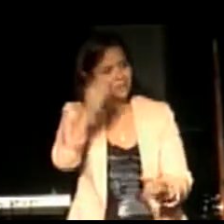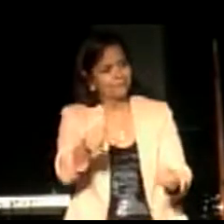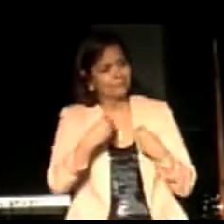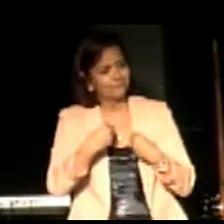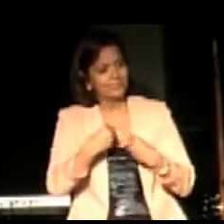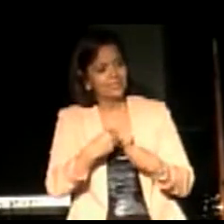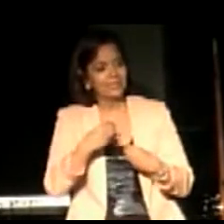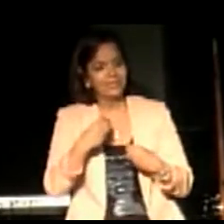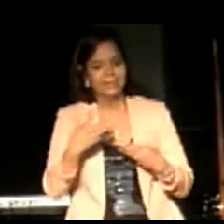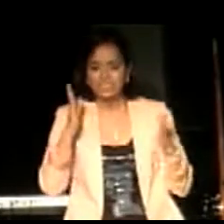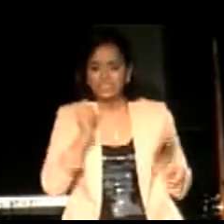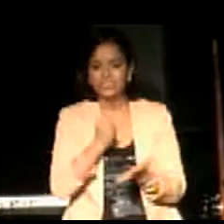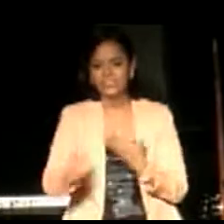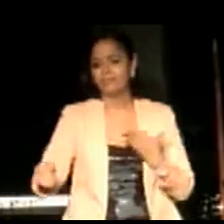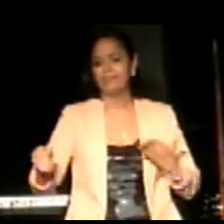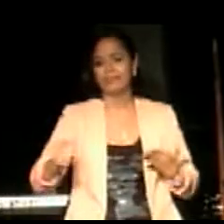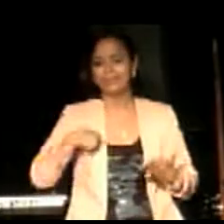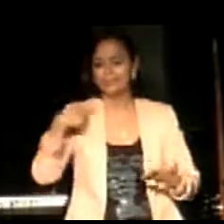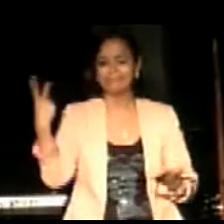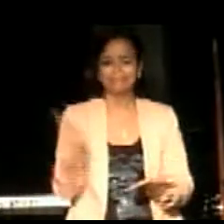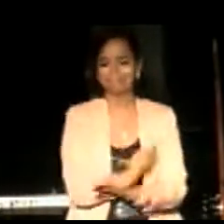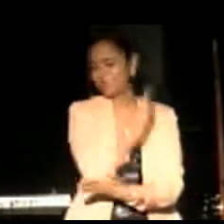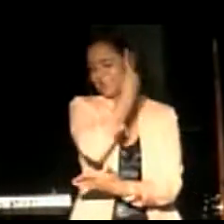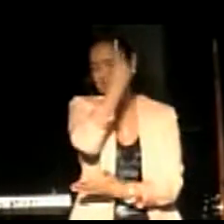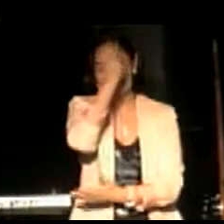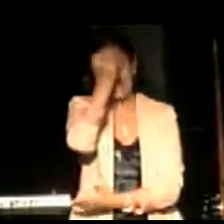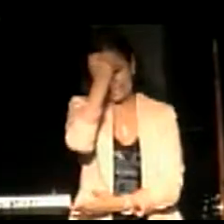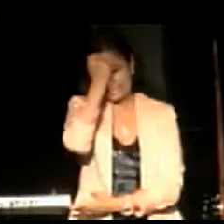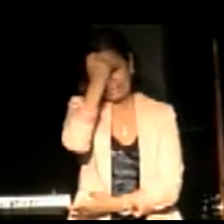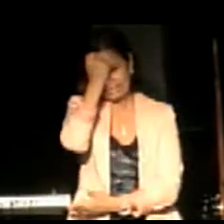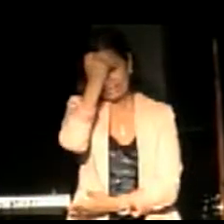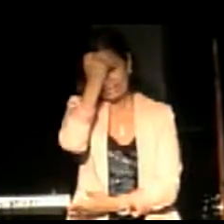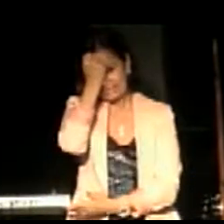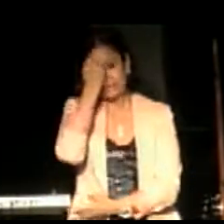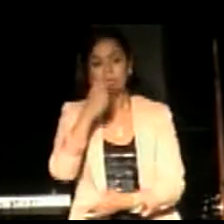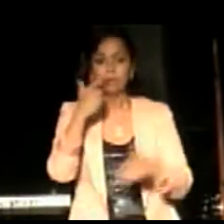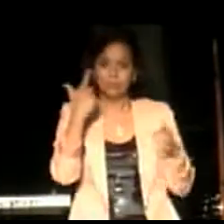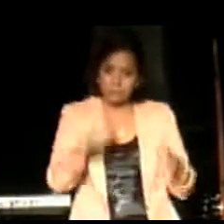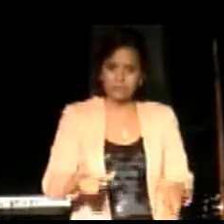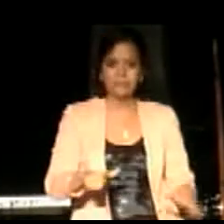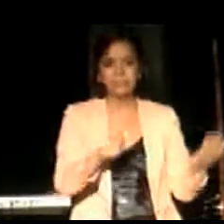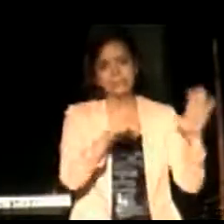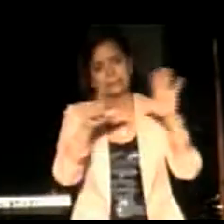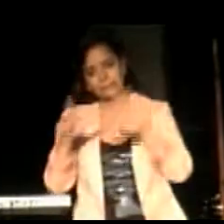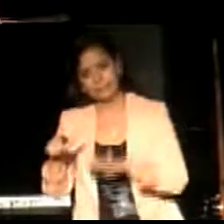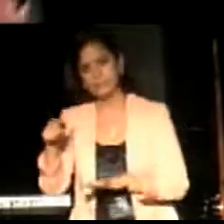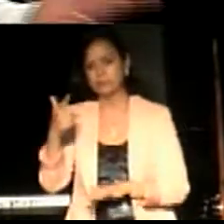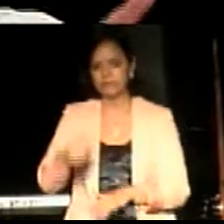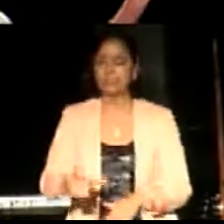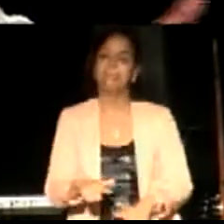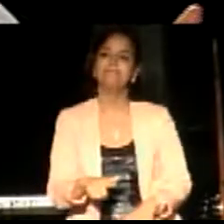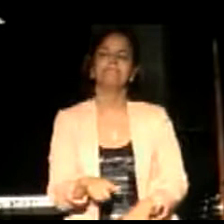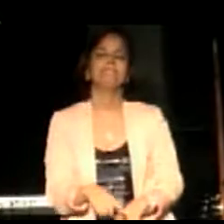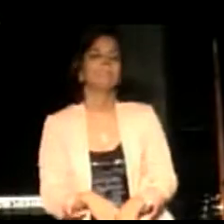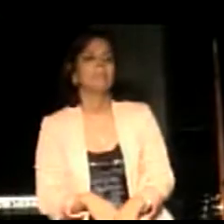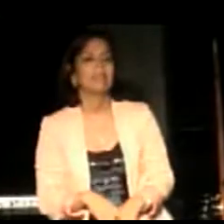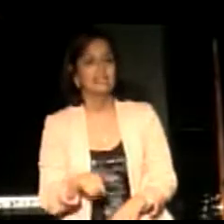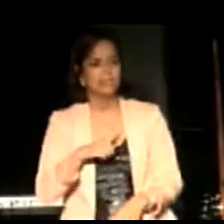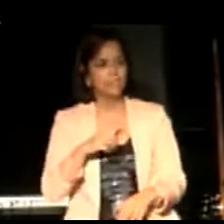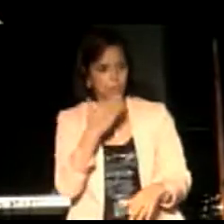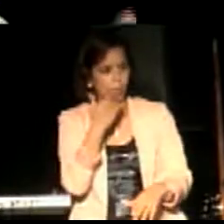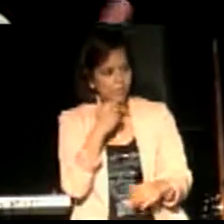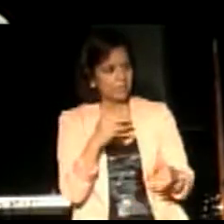mais atento. E estive aí nesta semana, fui a um evento, havia um